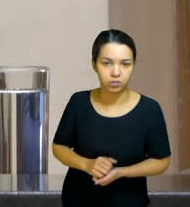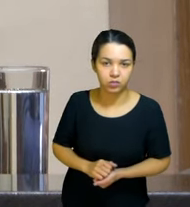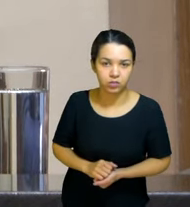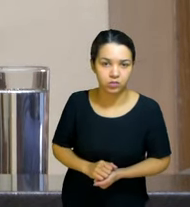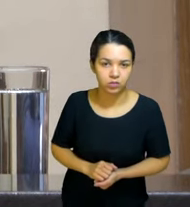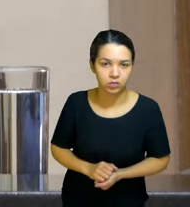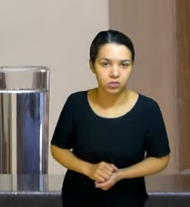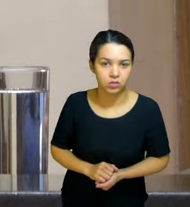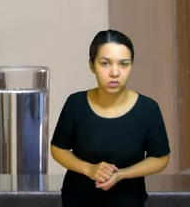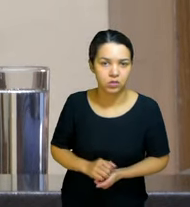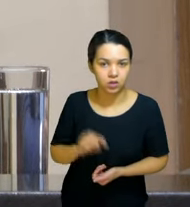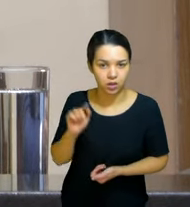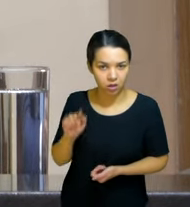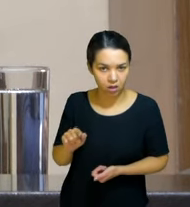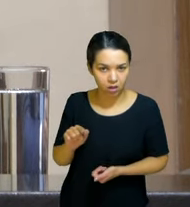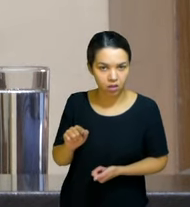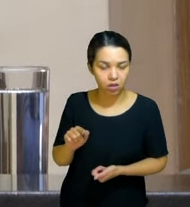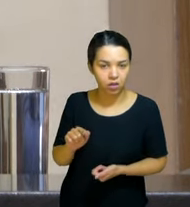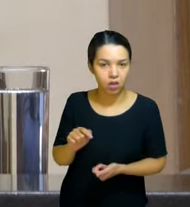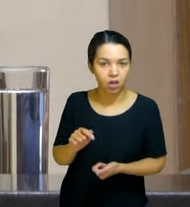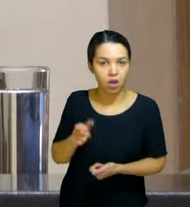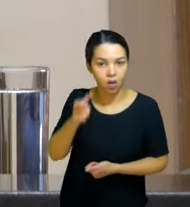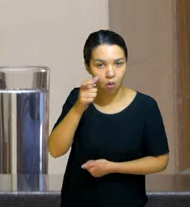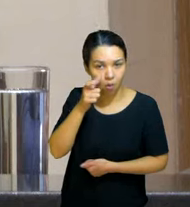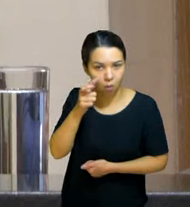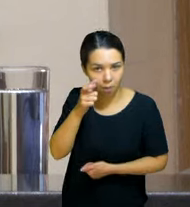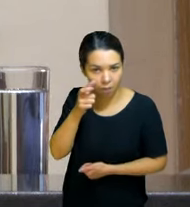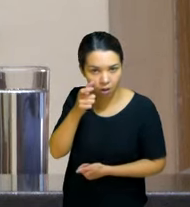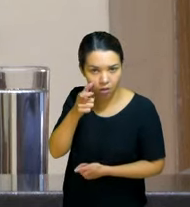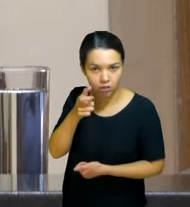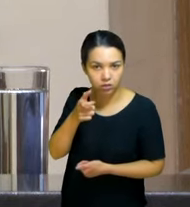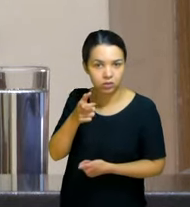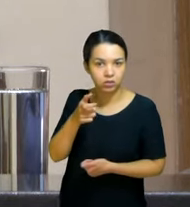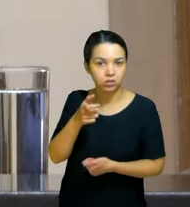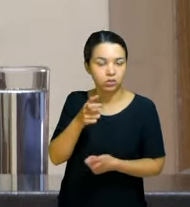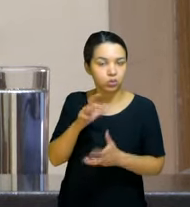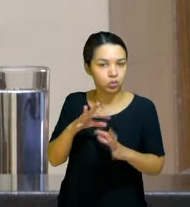ele acompanha tudo o que acontece com preocupação.